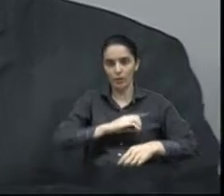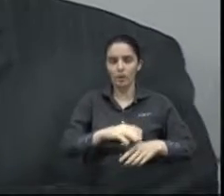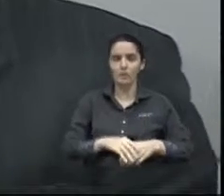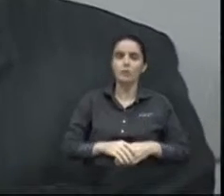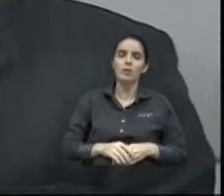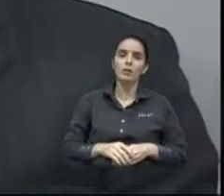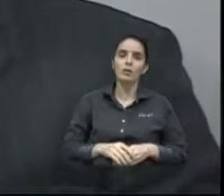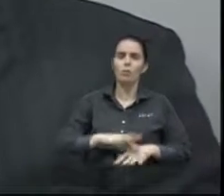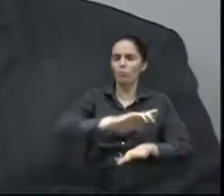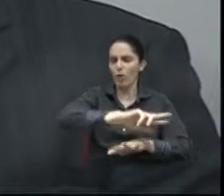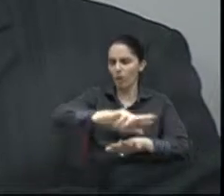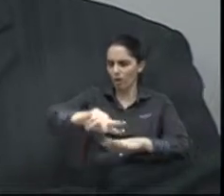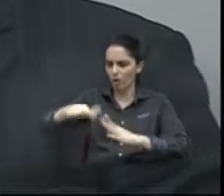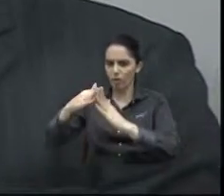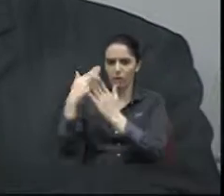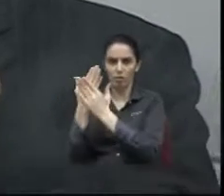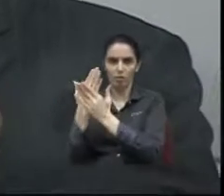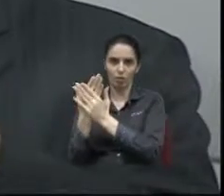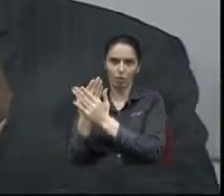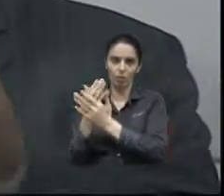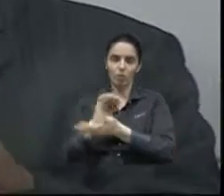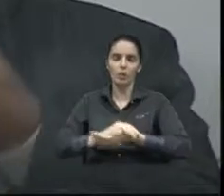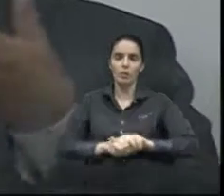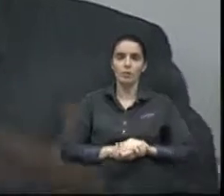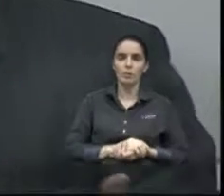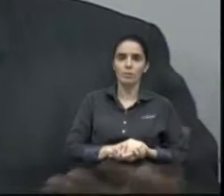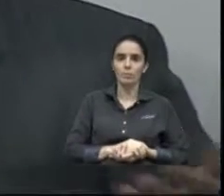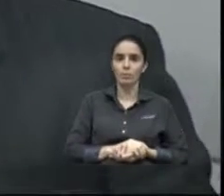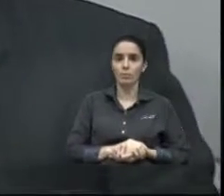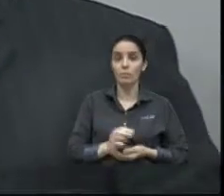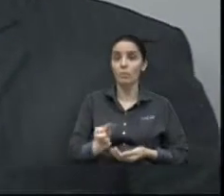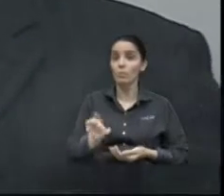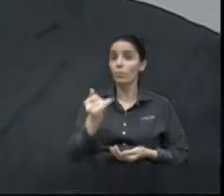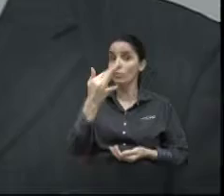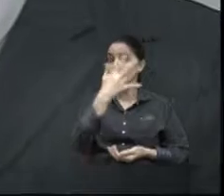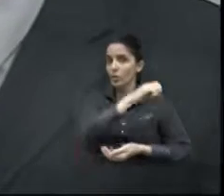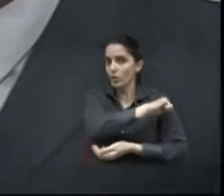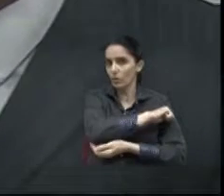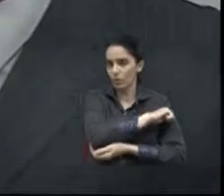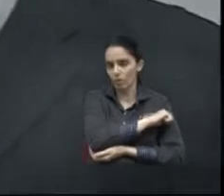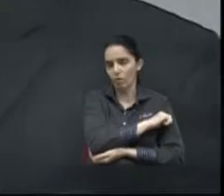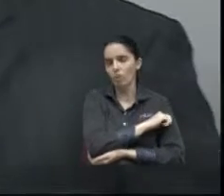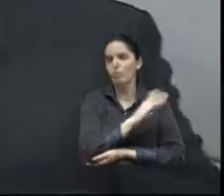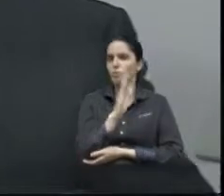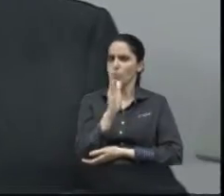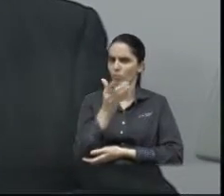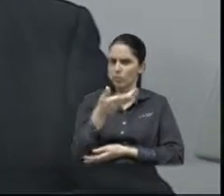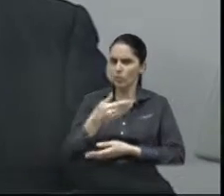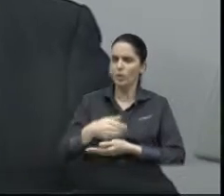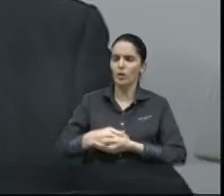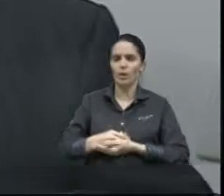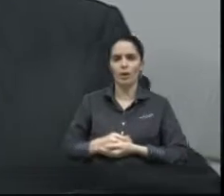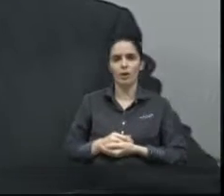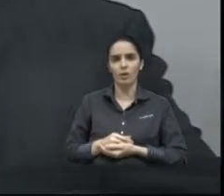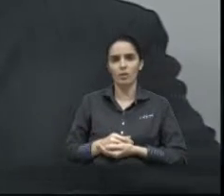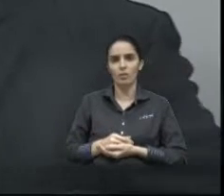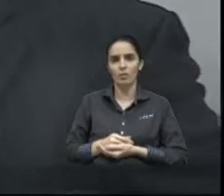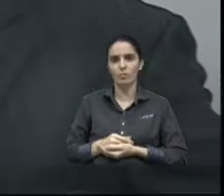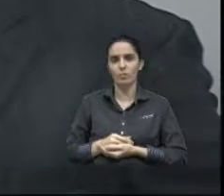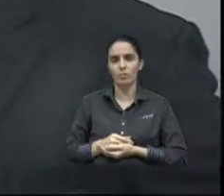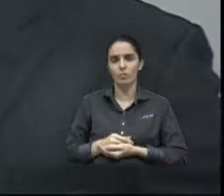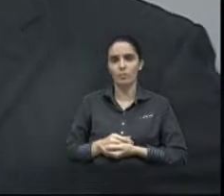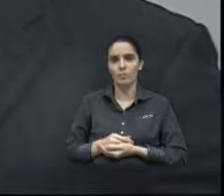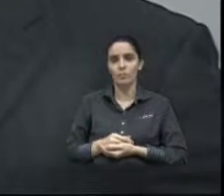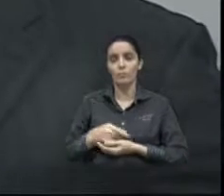várias escolas. E quantos alunos que ele já teve? Quantas pessoas que ele ajudou